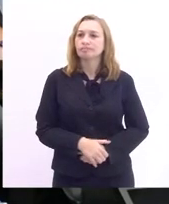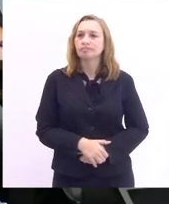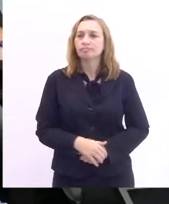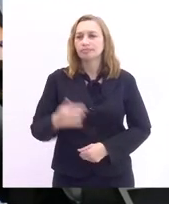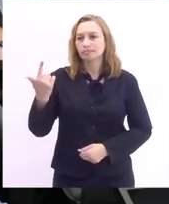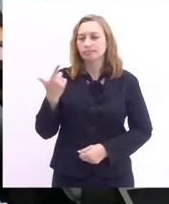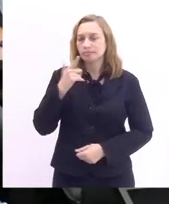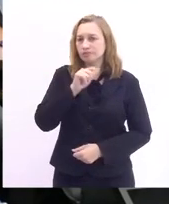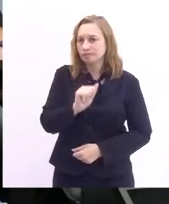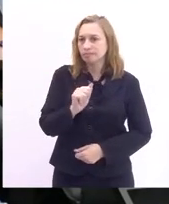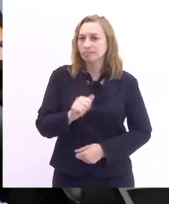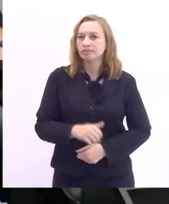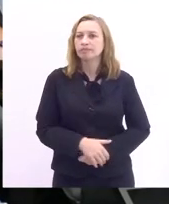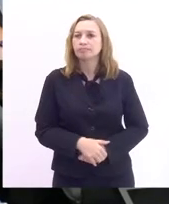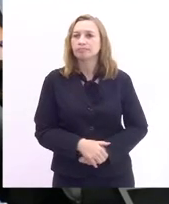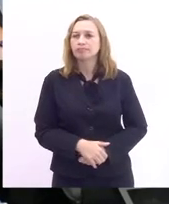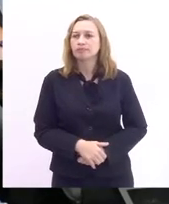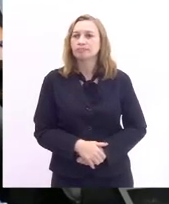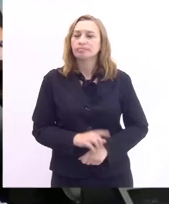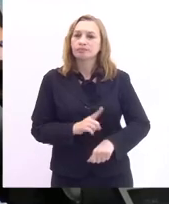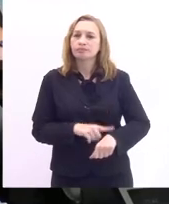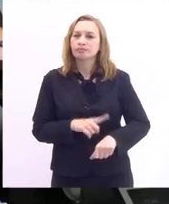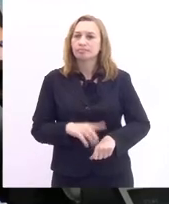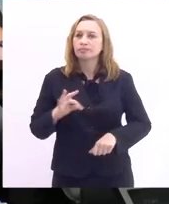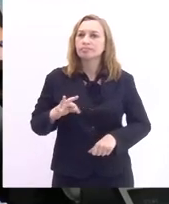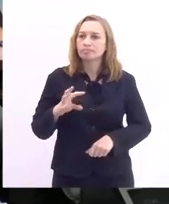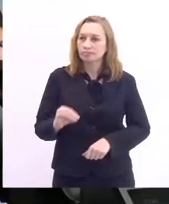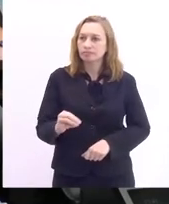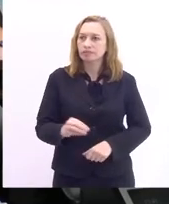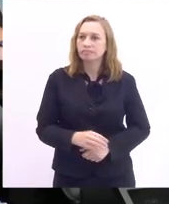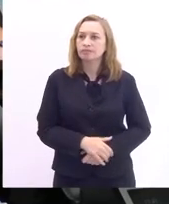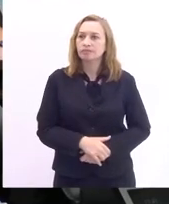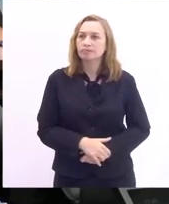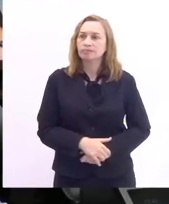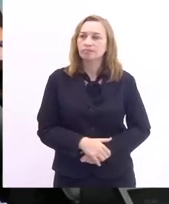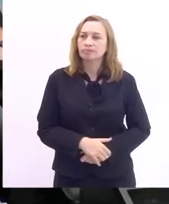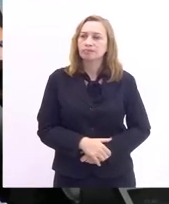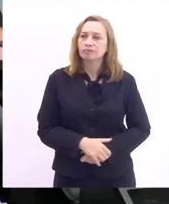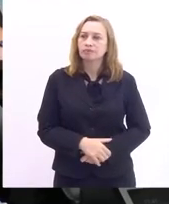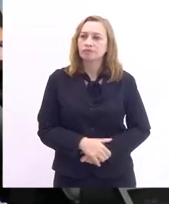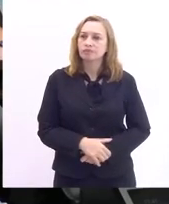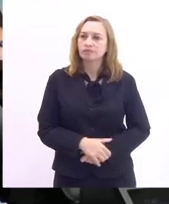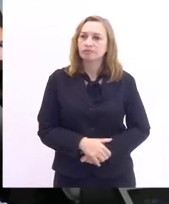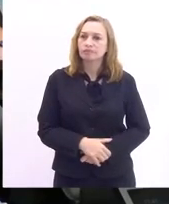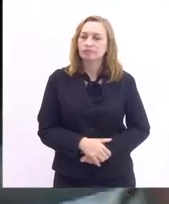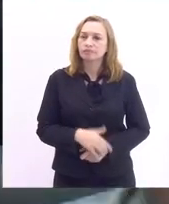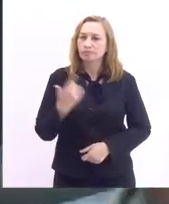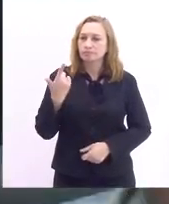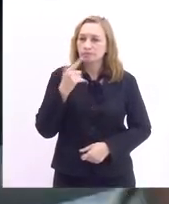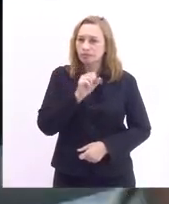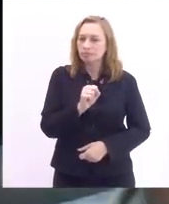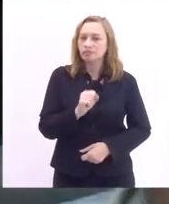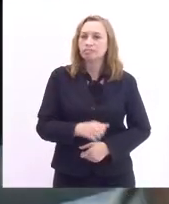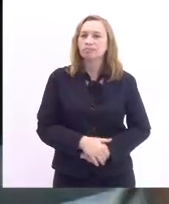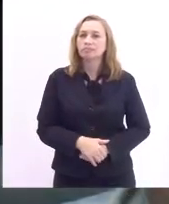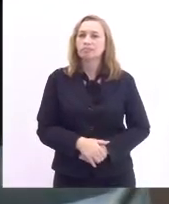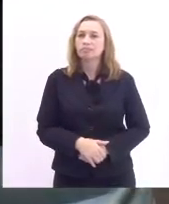conseguiu nesse caos todos que a gente a que a gente conseguiu